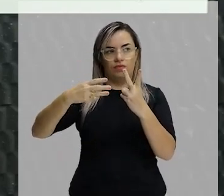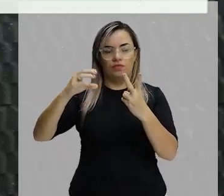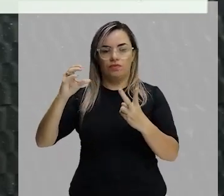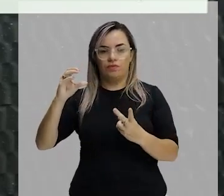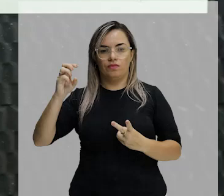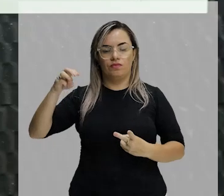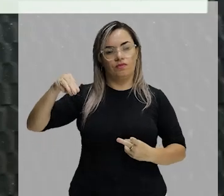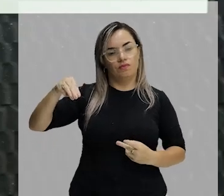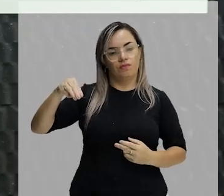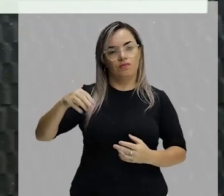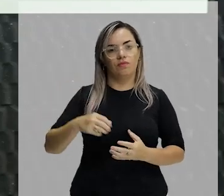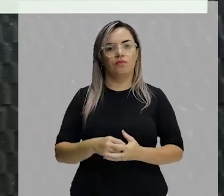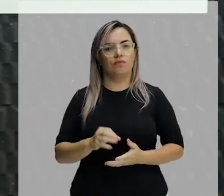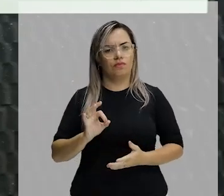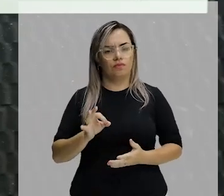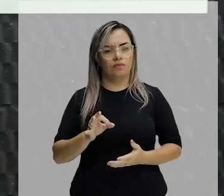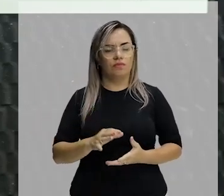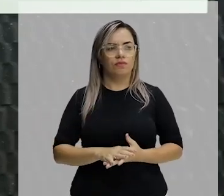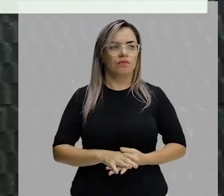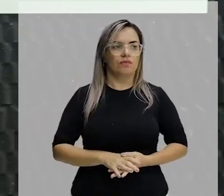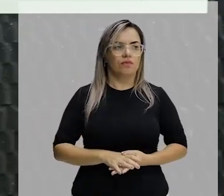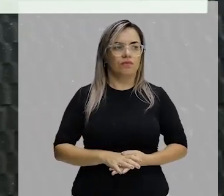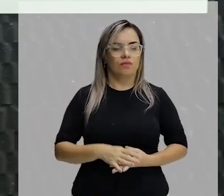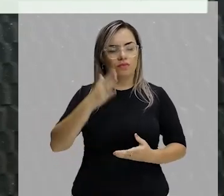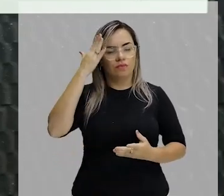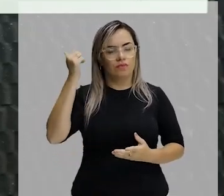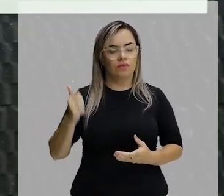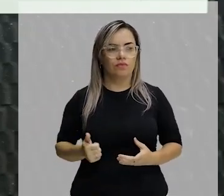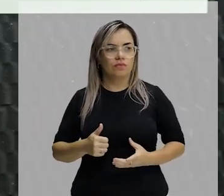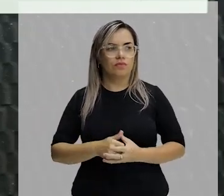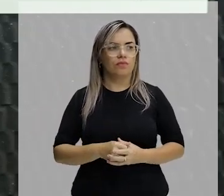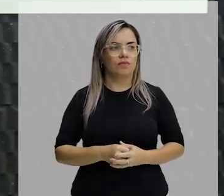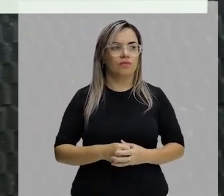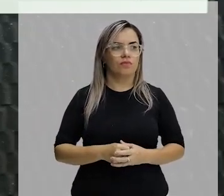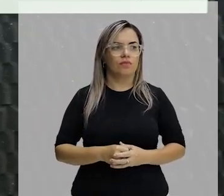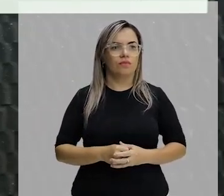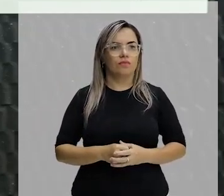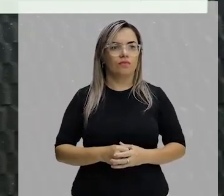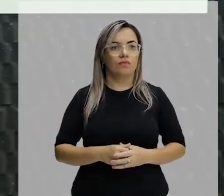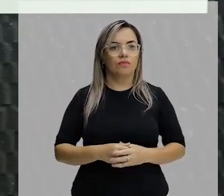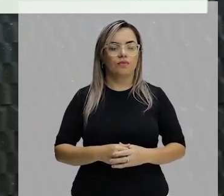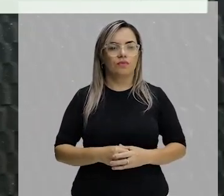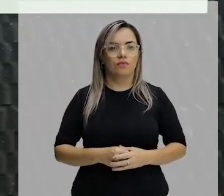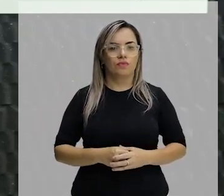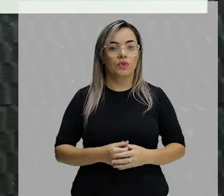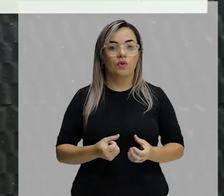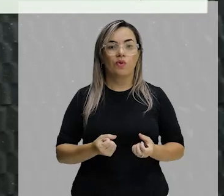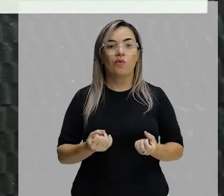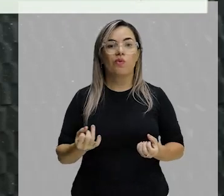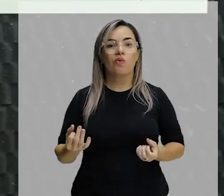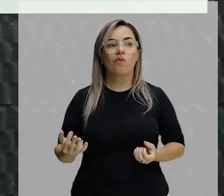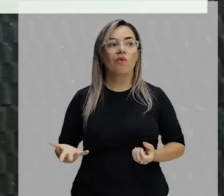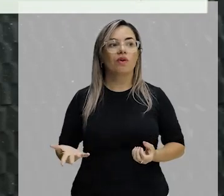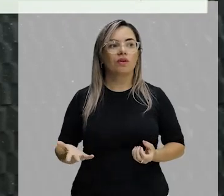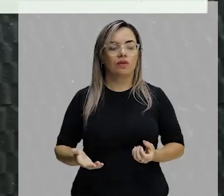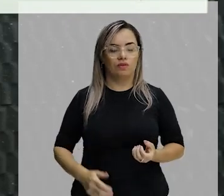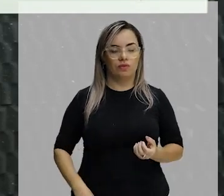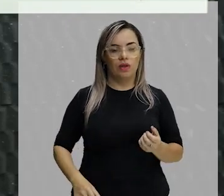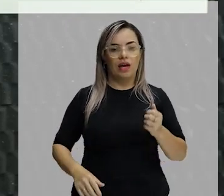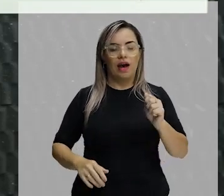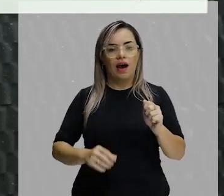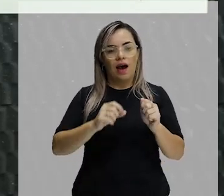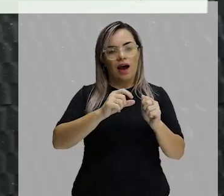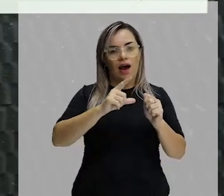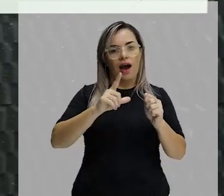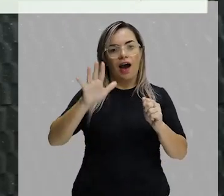centímetros. Certo? Ele quer saber quanto é a área total. A área total do cubo